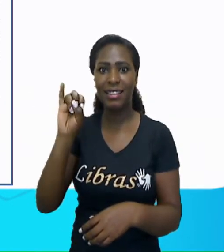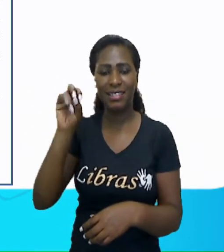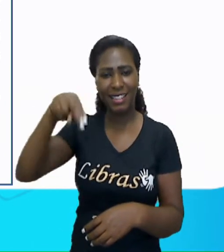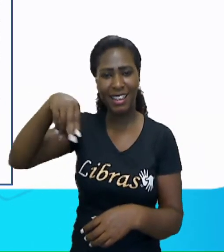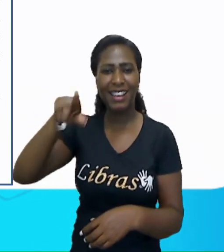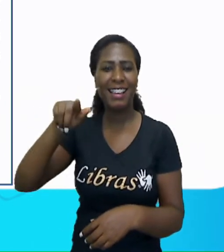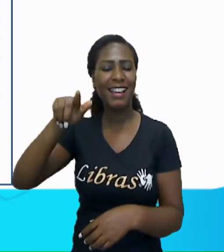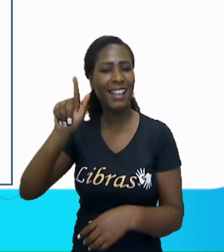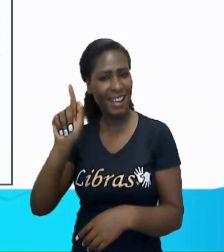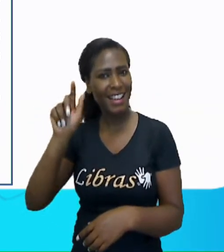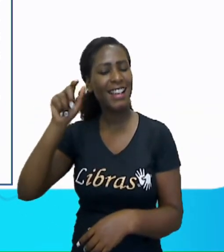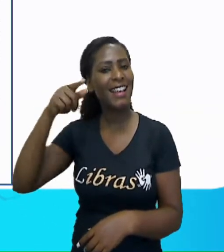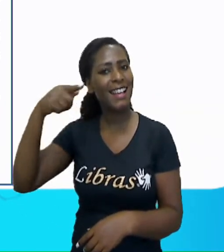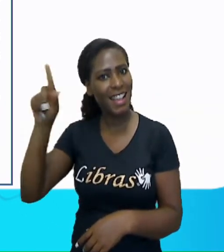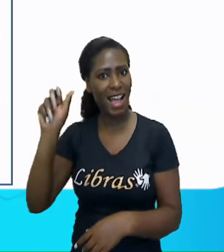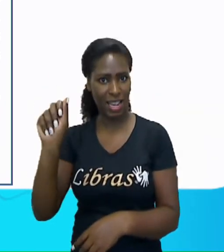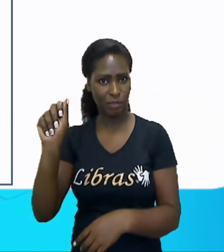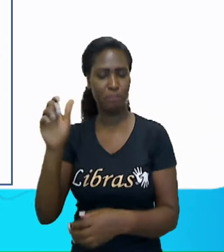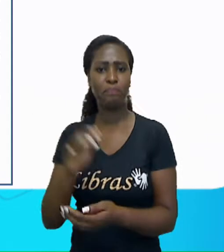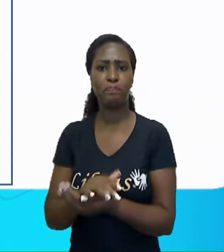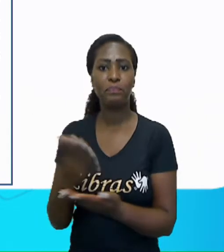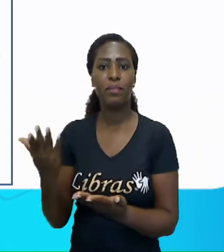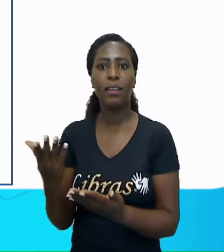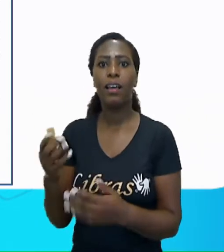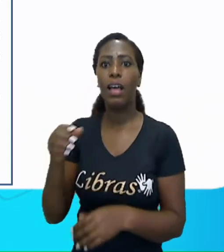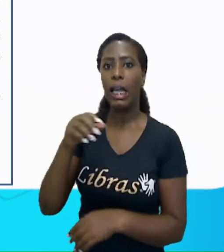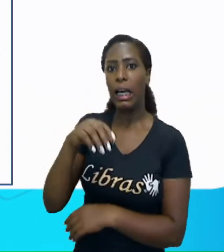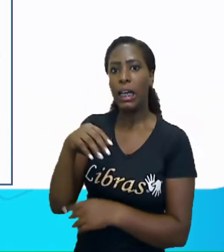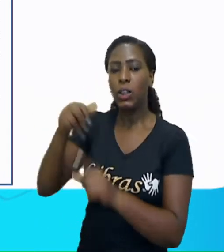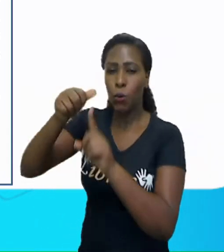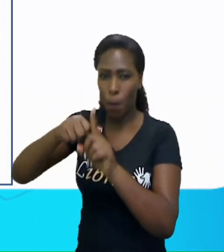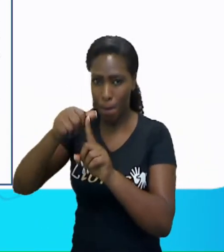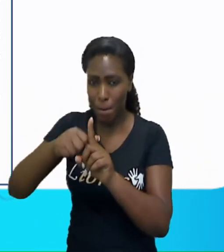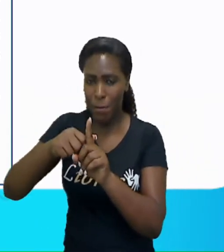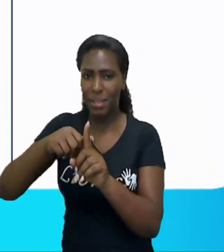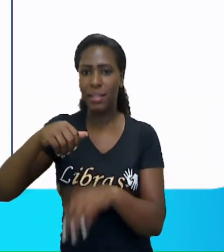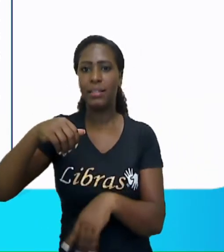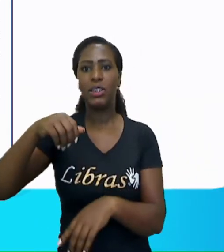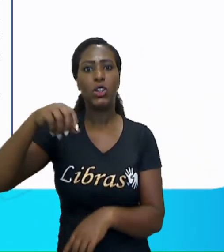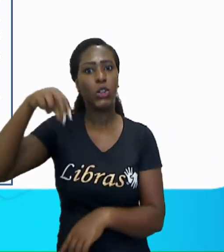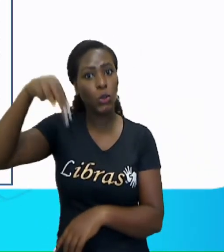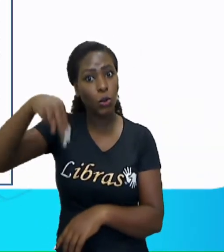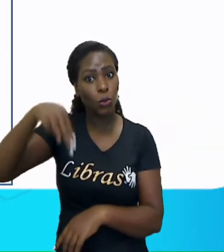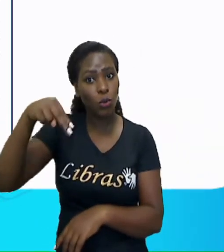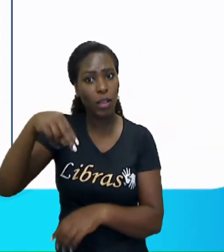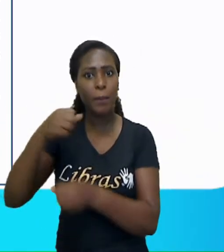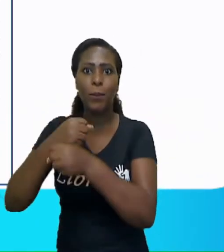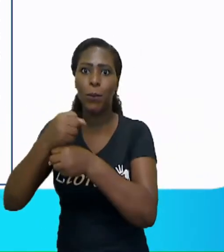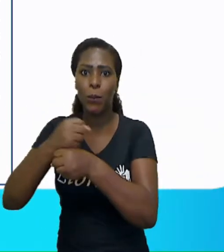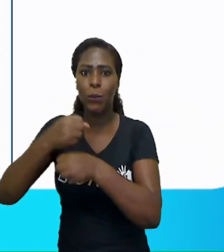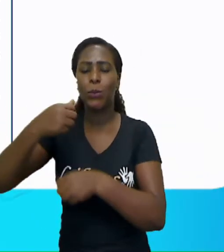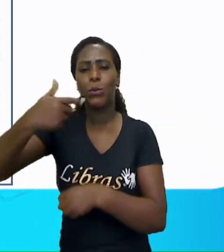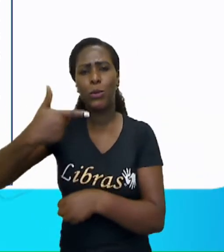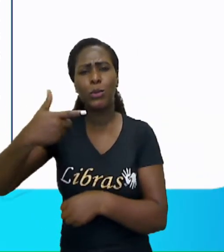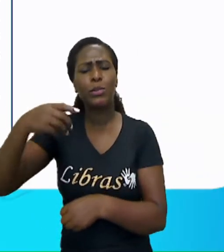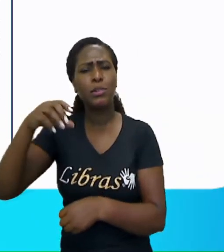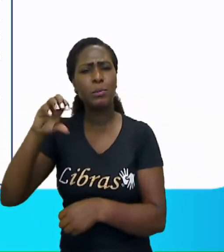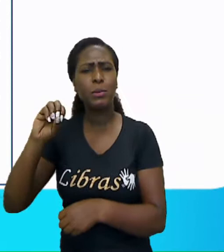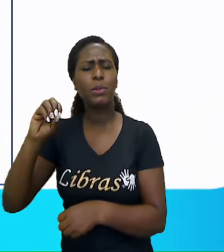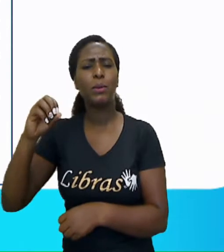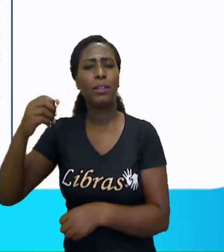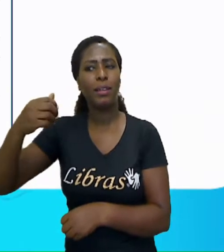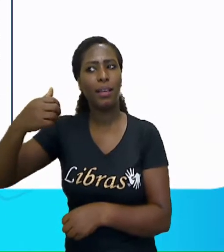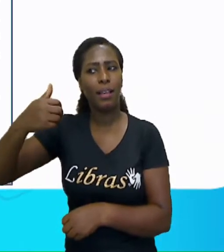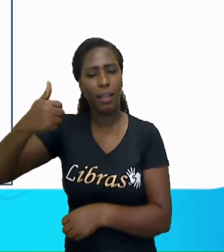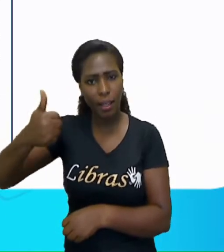dos Vereadores de Maringá, venho por meio desta reclamar das árvores caídas ao